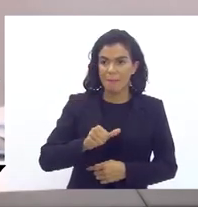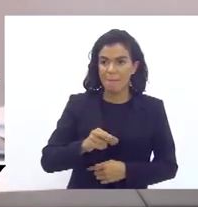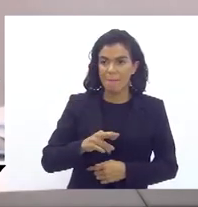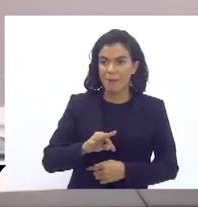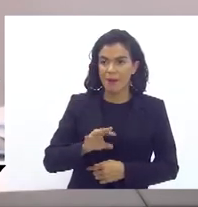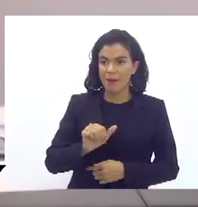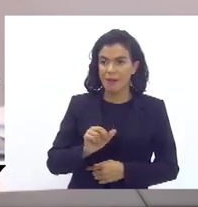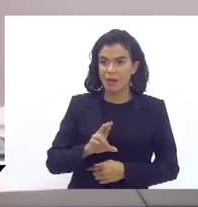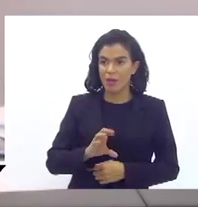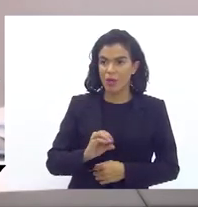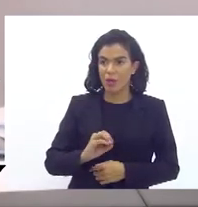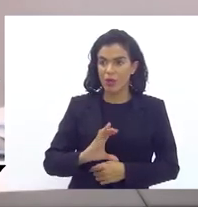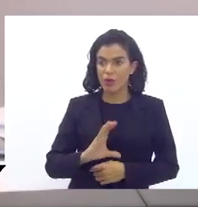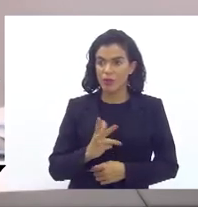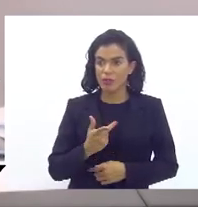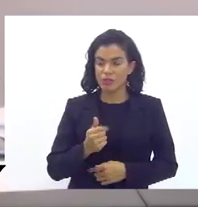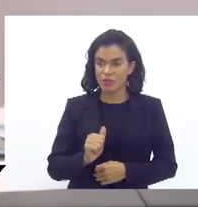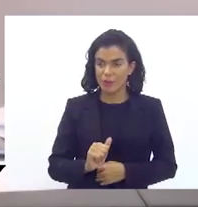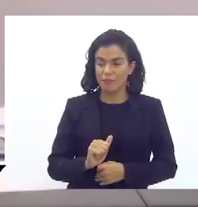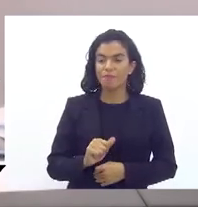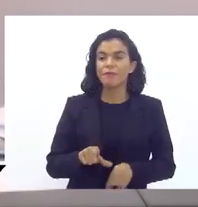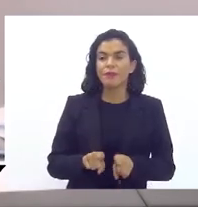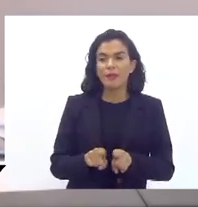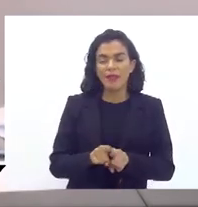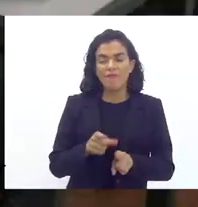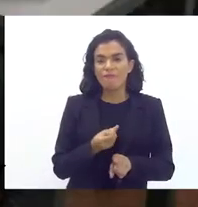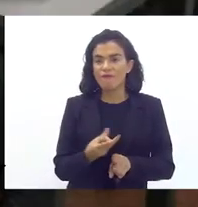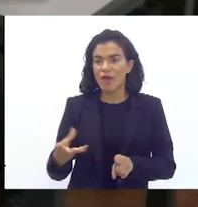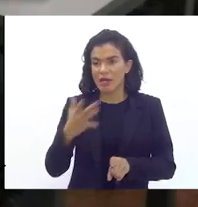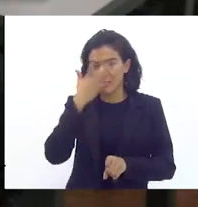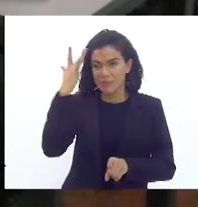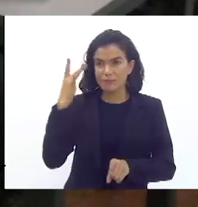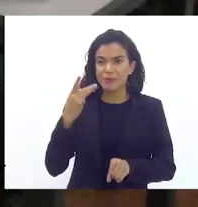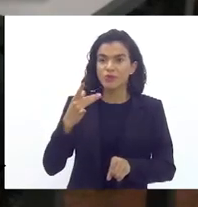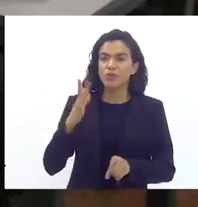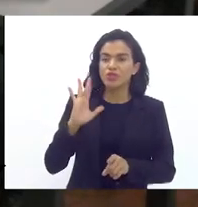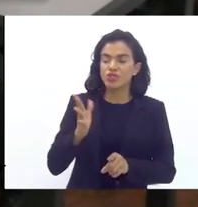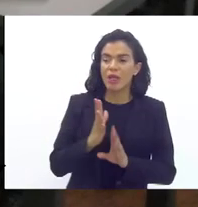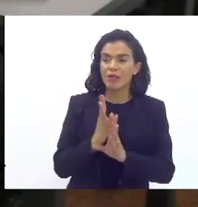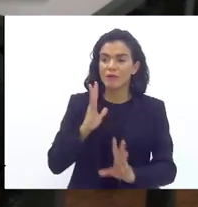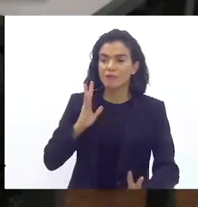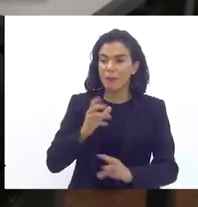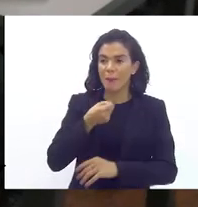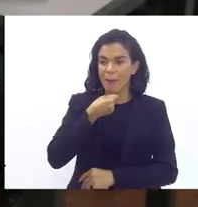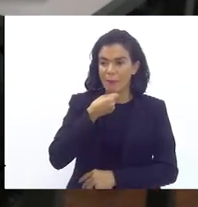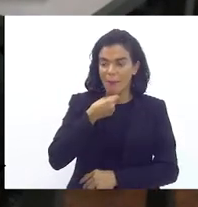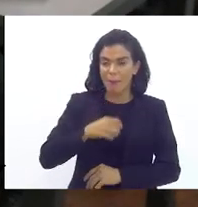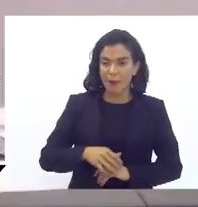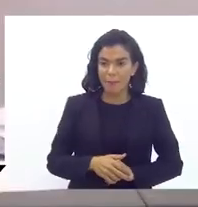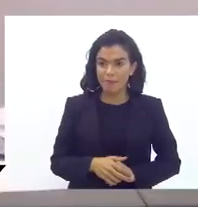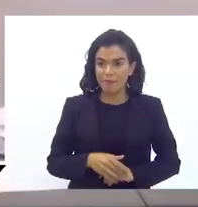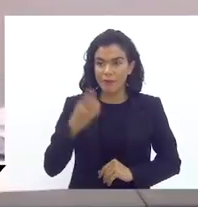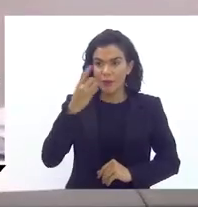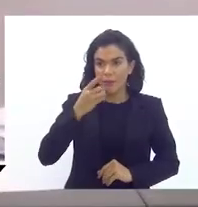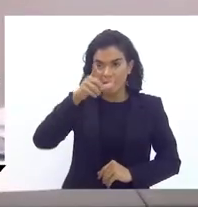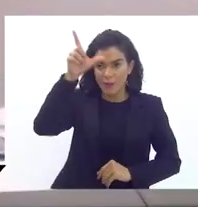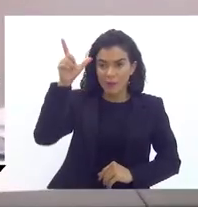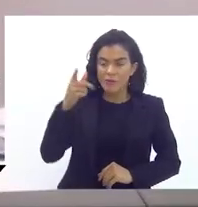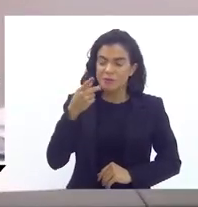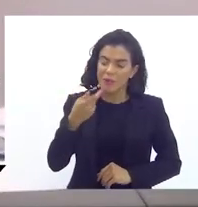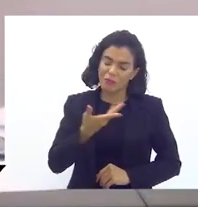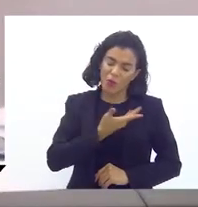Danilo Félix já tem várias pessoas inscritas inscritas aí detalhes Paulo meu querido